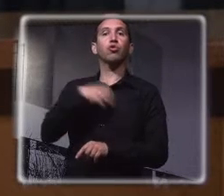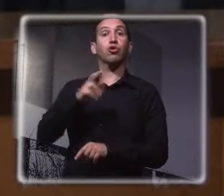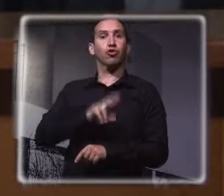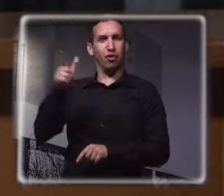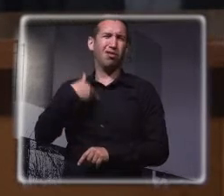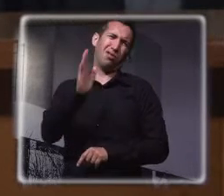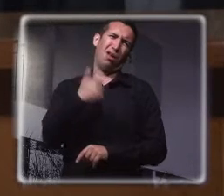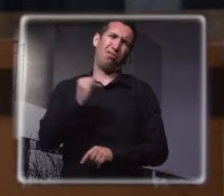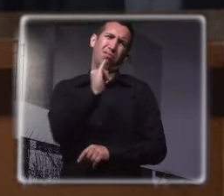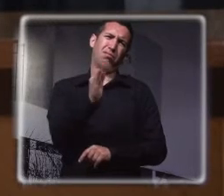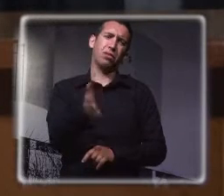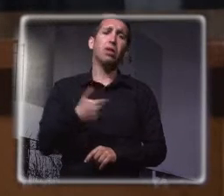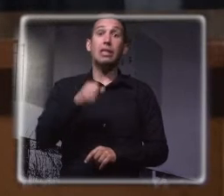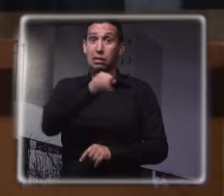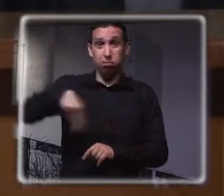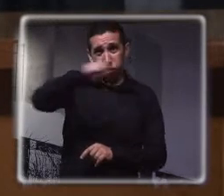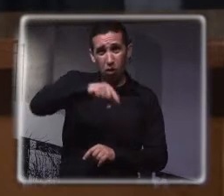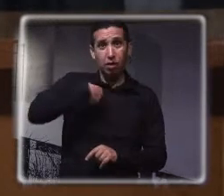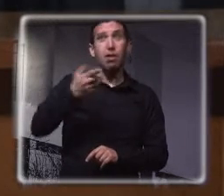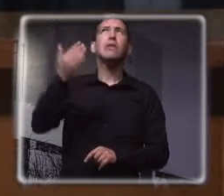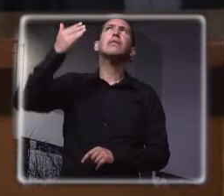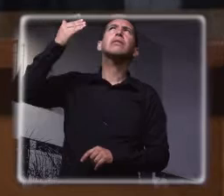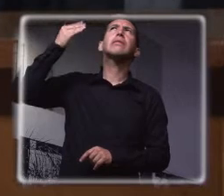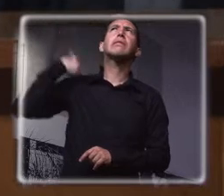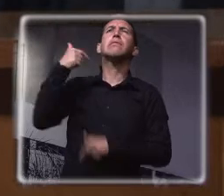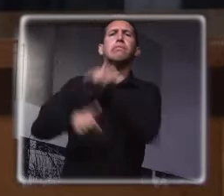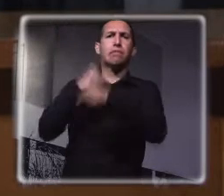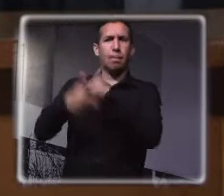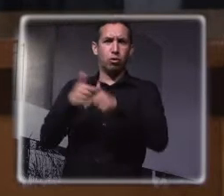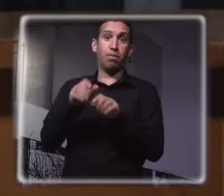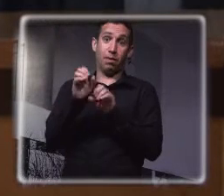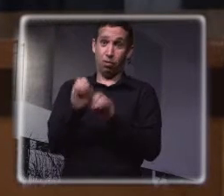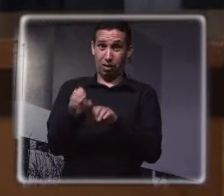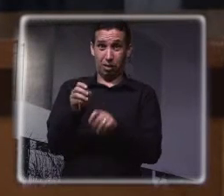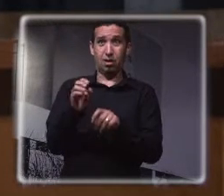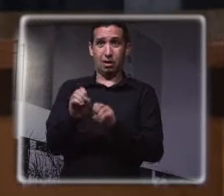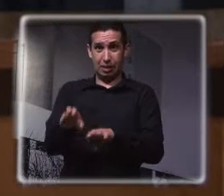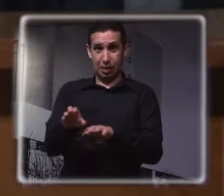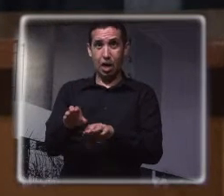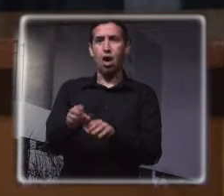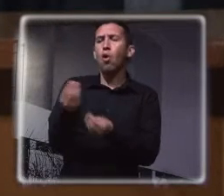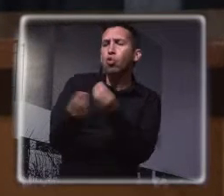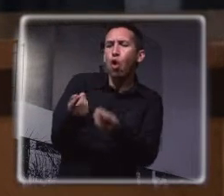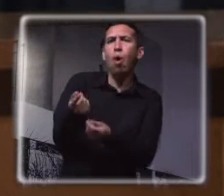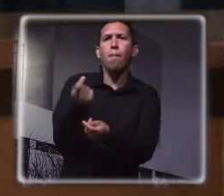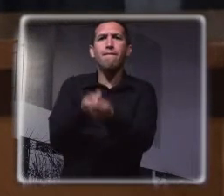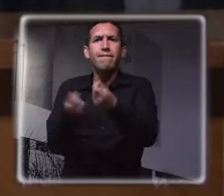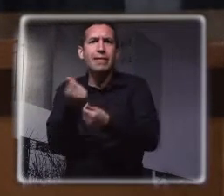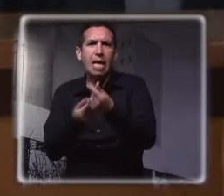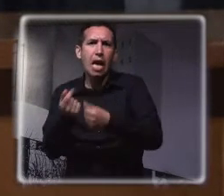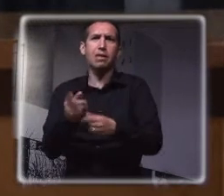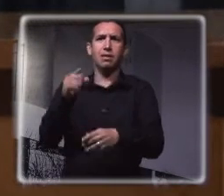Como eu mencionei, se nós tivéssemos lá atrás trabalhado com a questão da educação financeira nas escolas,